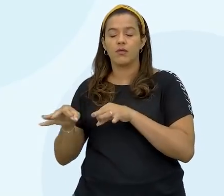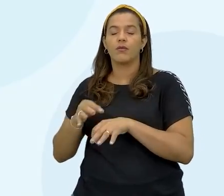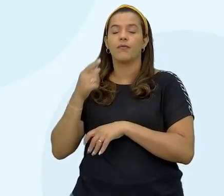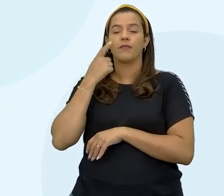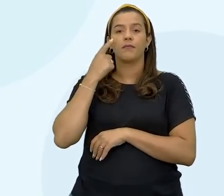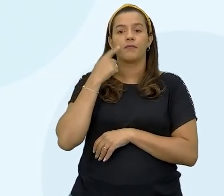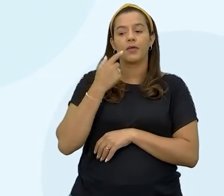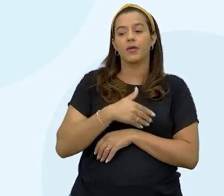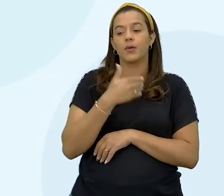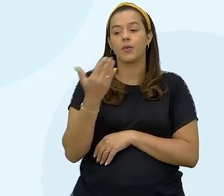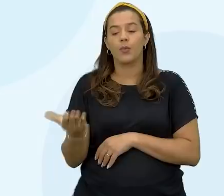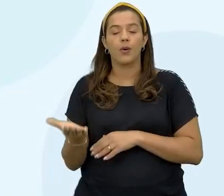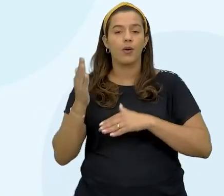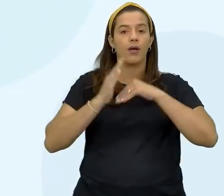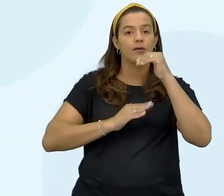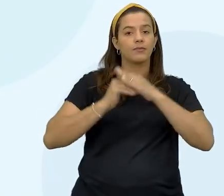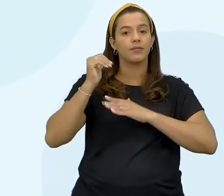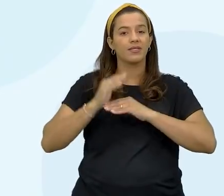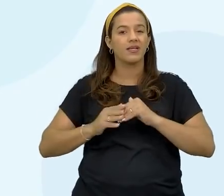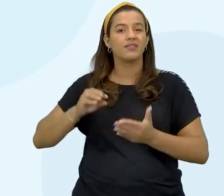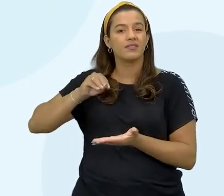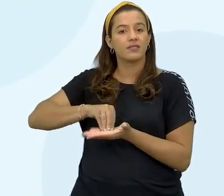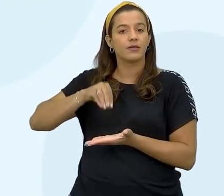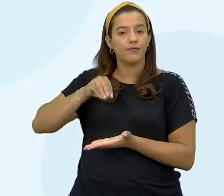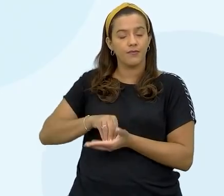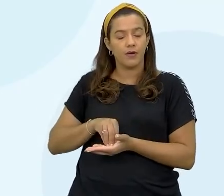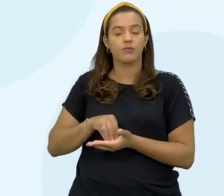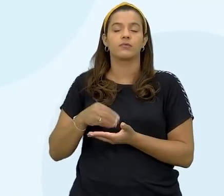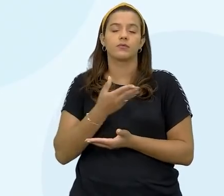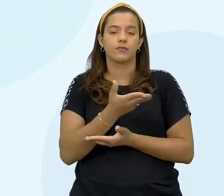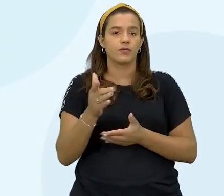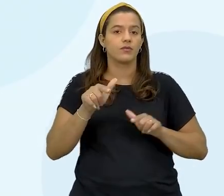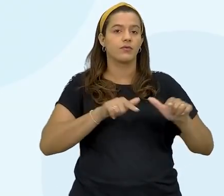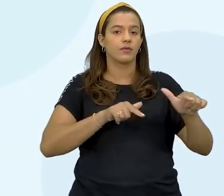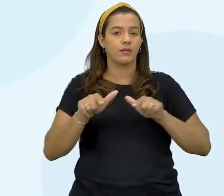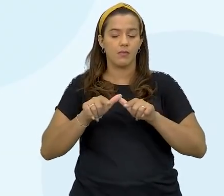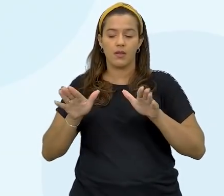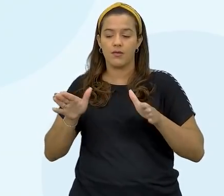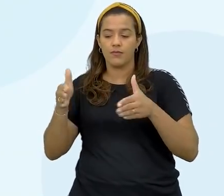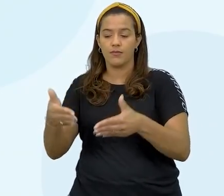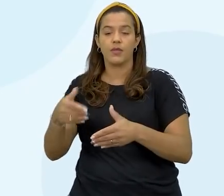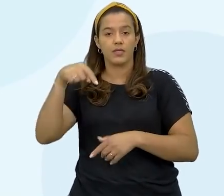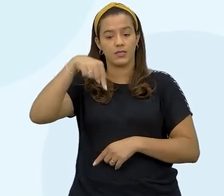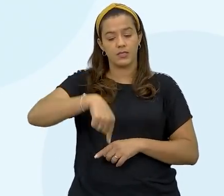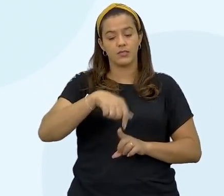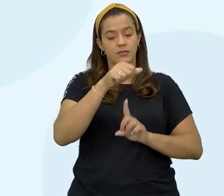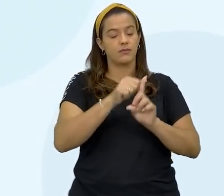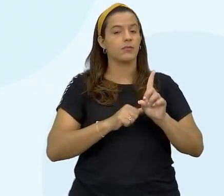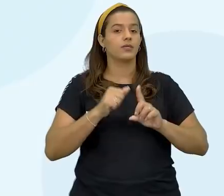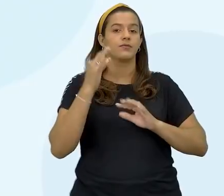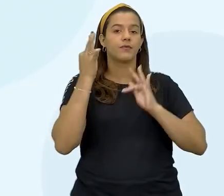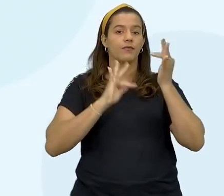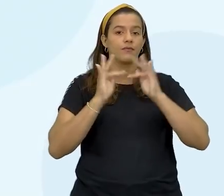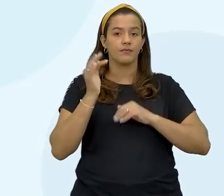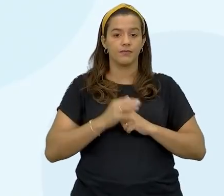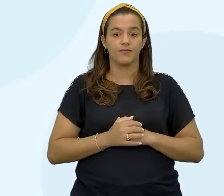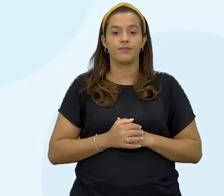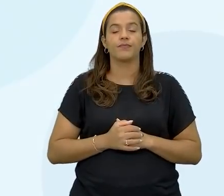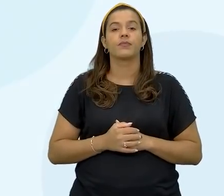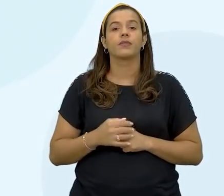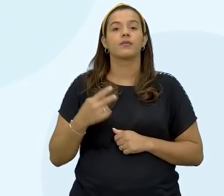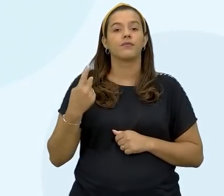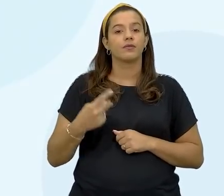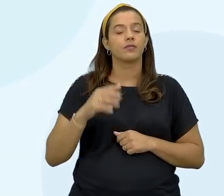quais são as habilidades em defasagem, né, que podem ser trabalhadas aí nesse mês de fevereiro, certo? Então,